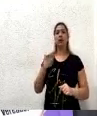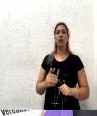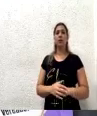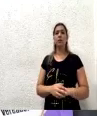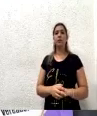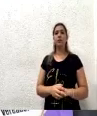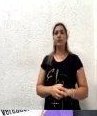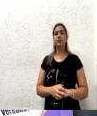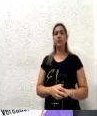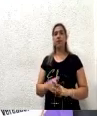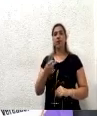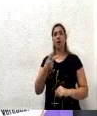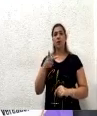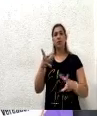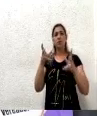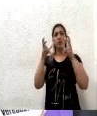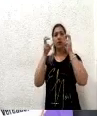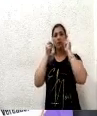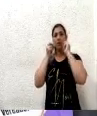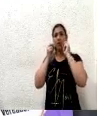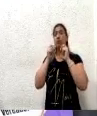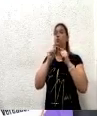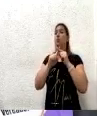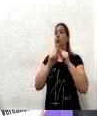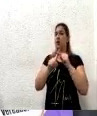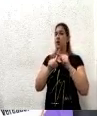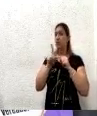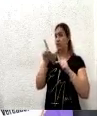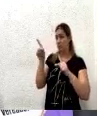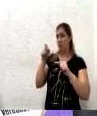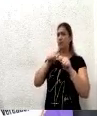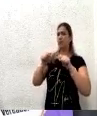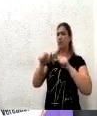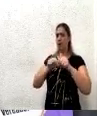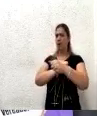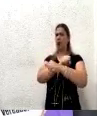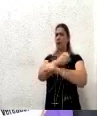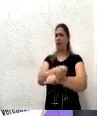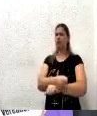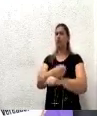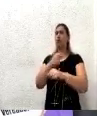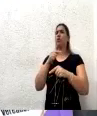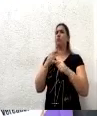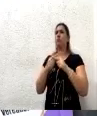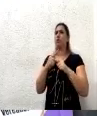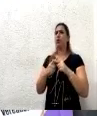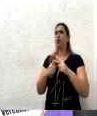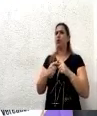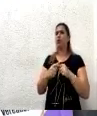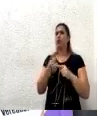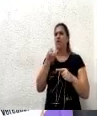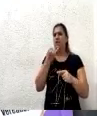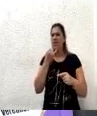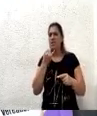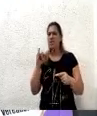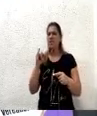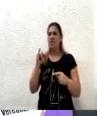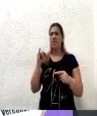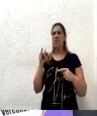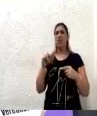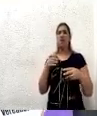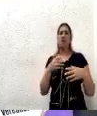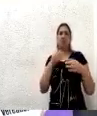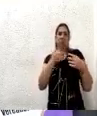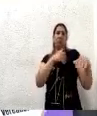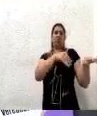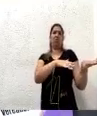que, graças ao trabalho que vocês fazem. Por quê? Porque, evidentemente, que se fosse um negócio que ficasse abandonado,